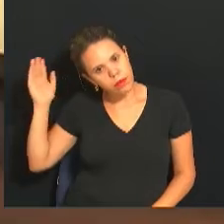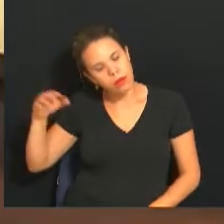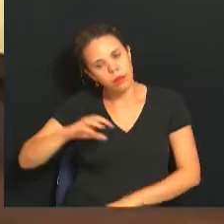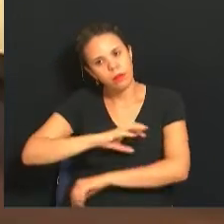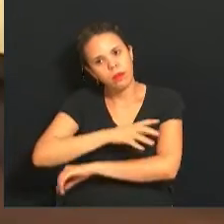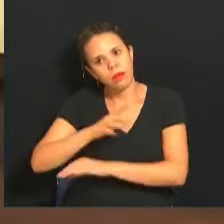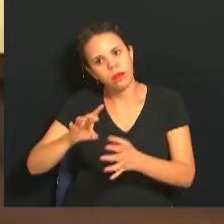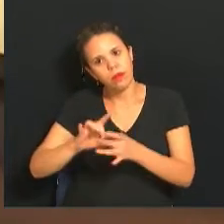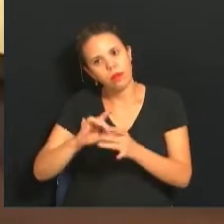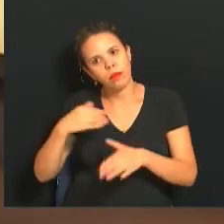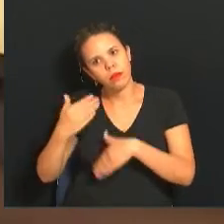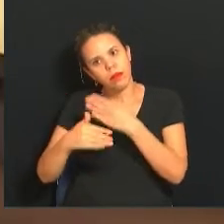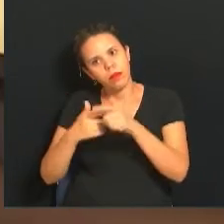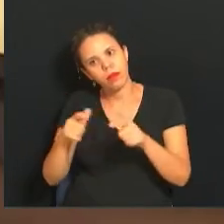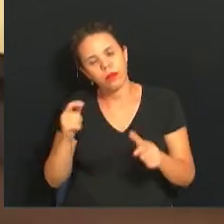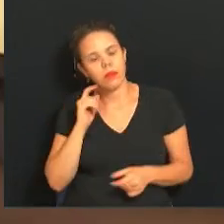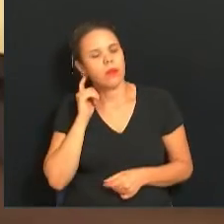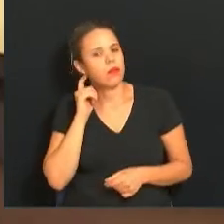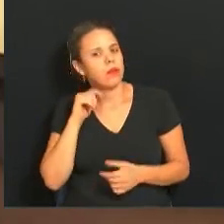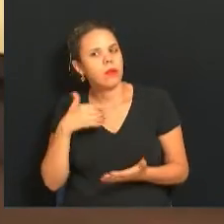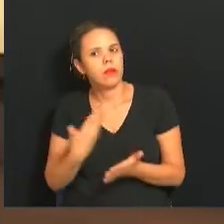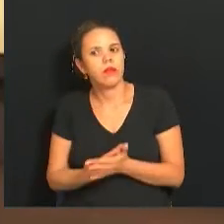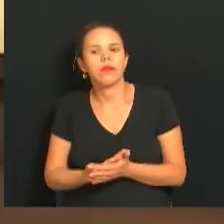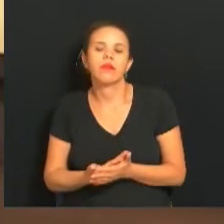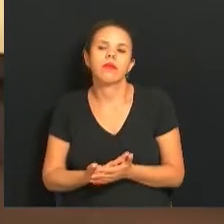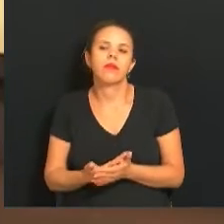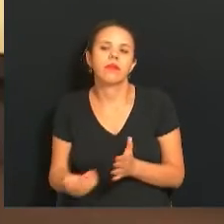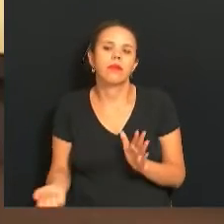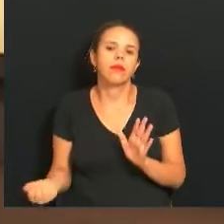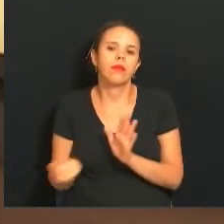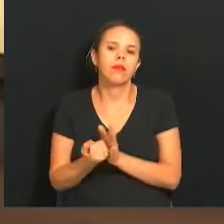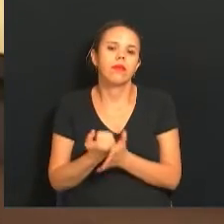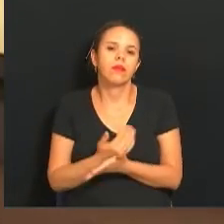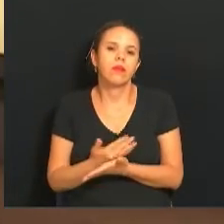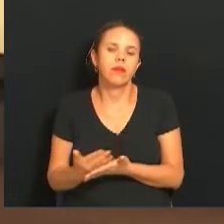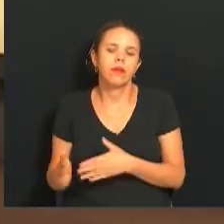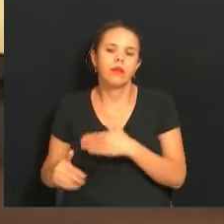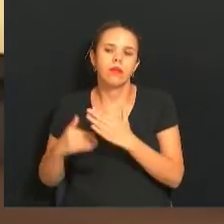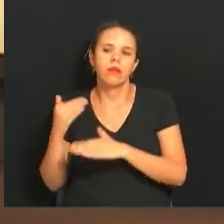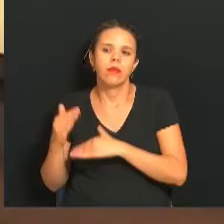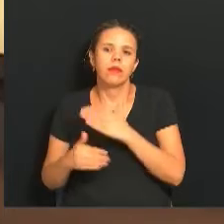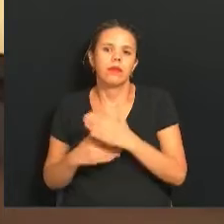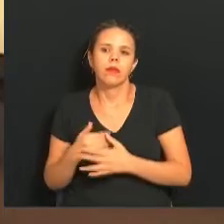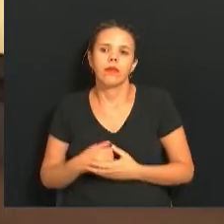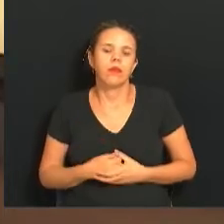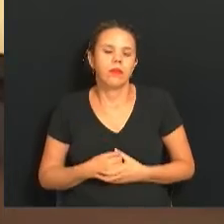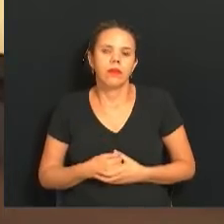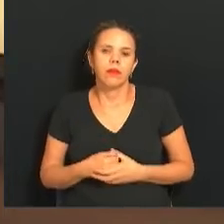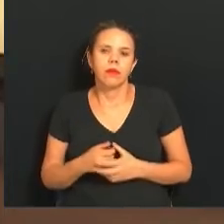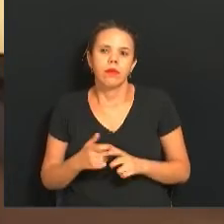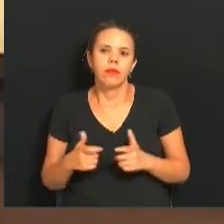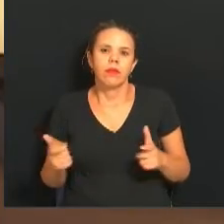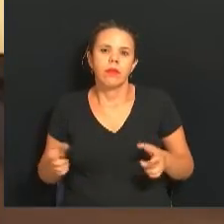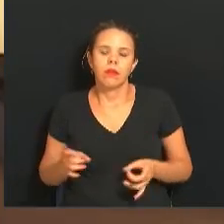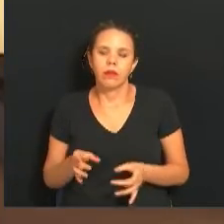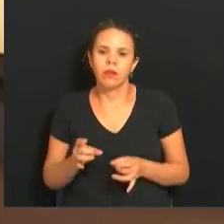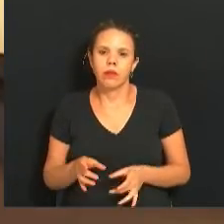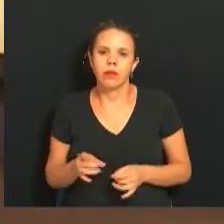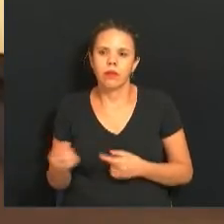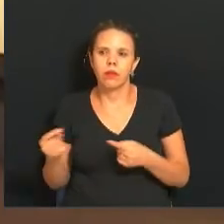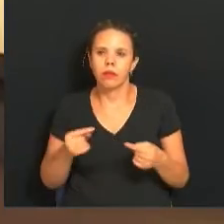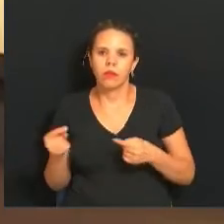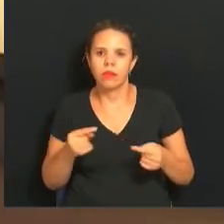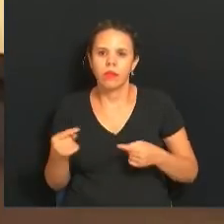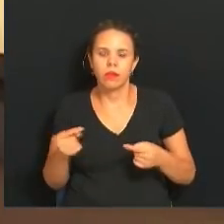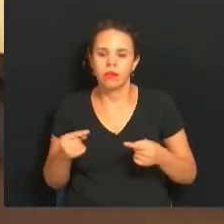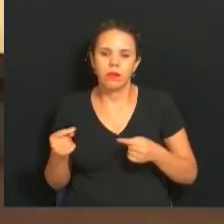foram avançando. Até que as marcas começaram a desenvolver confecções em massa e criar essa concorrência. E